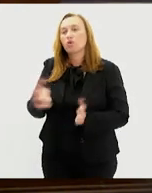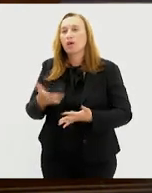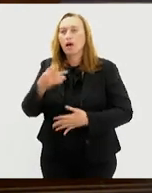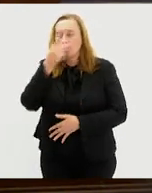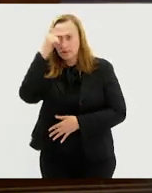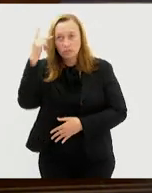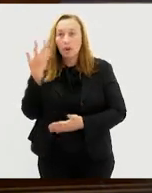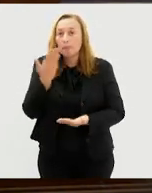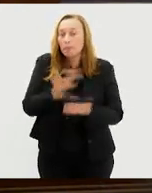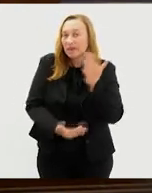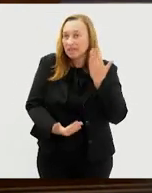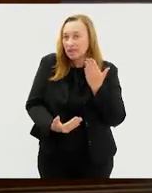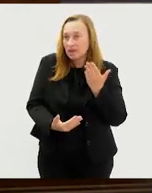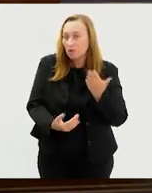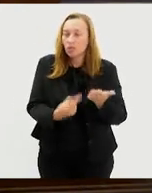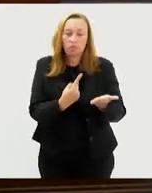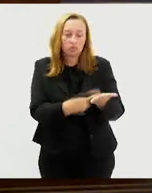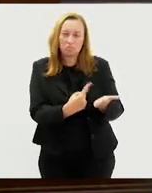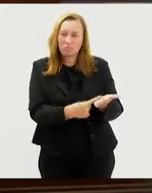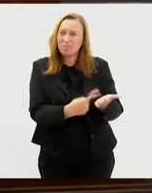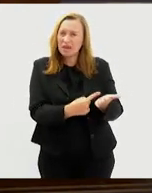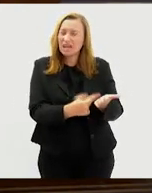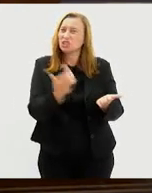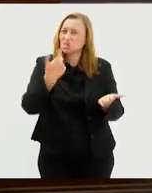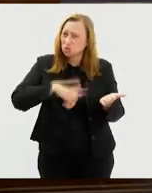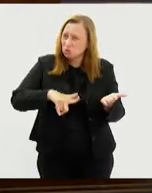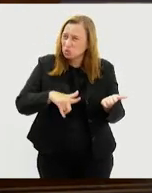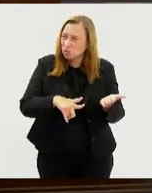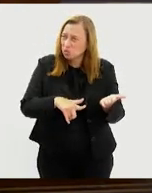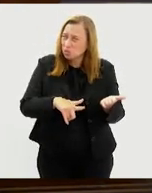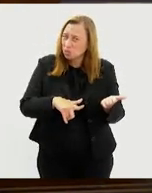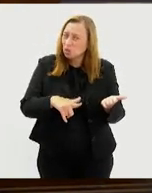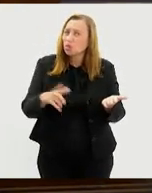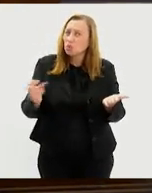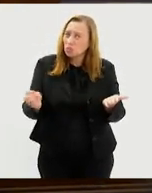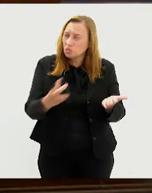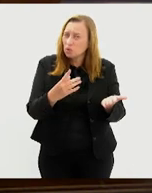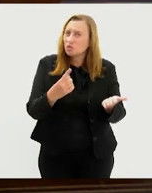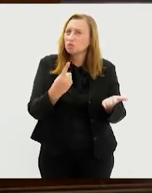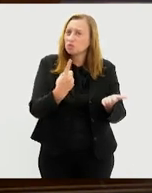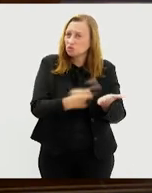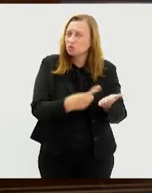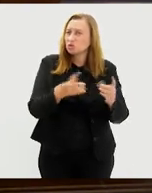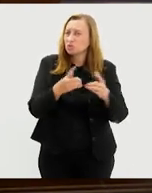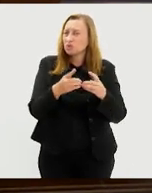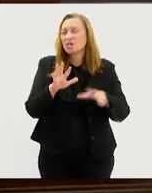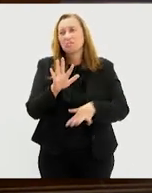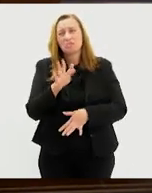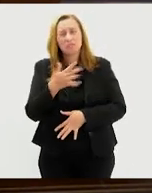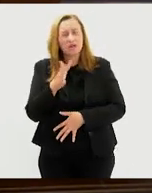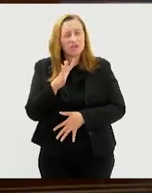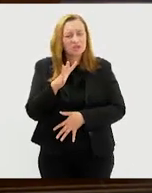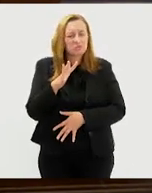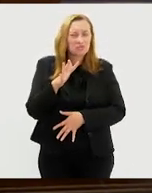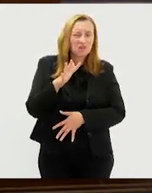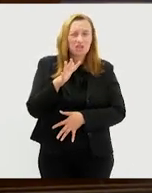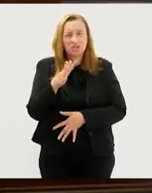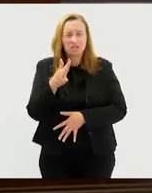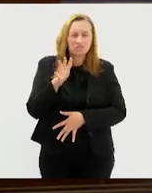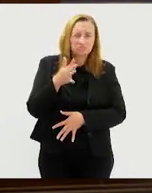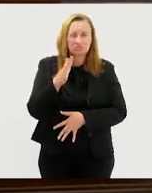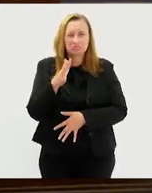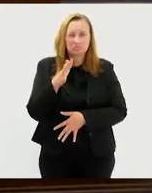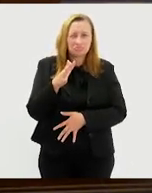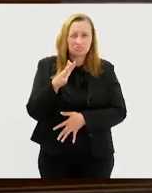consulta para ela remarcar para ter um novo atendimento leva pelo menos pelo menos na melhor das